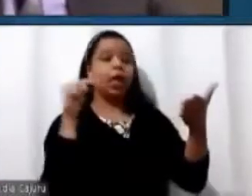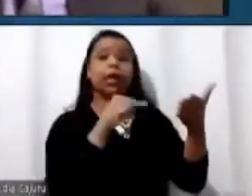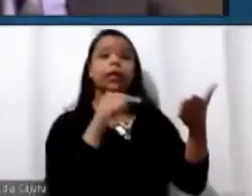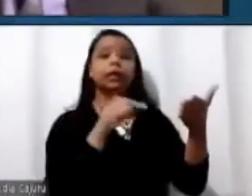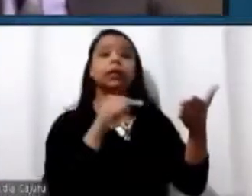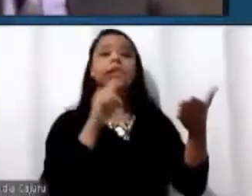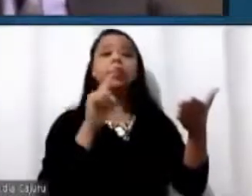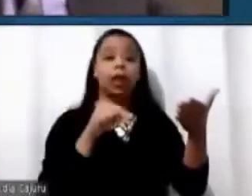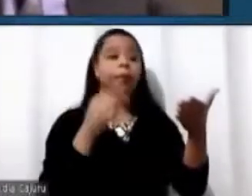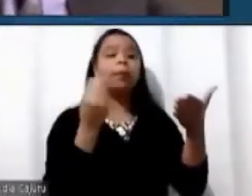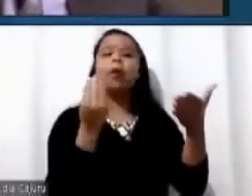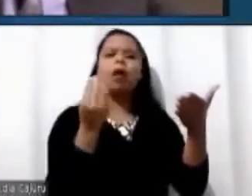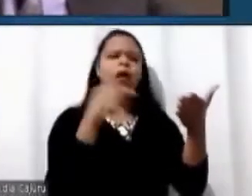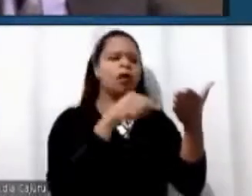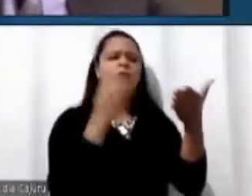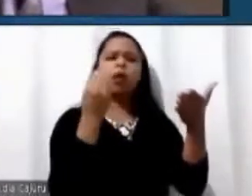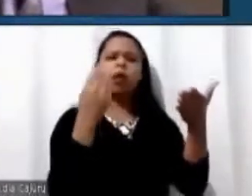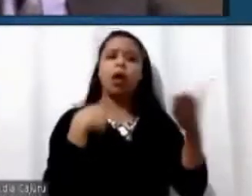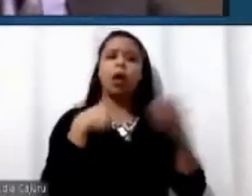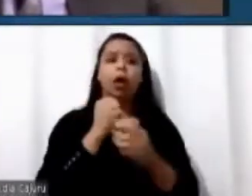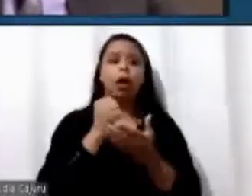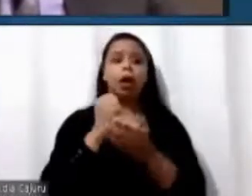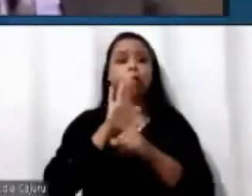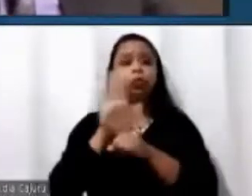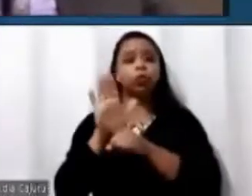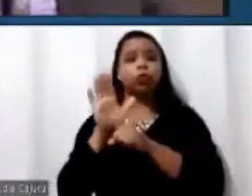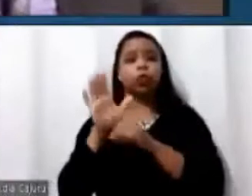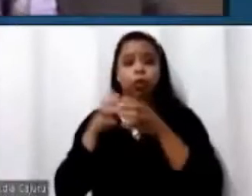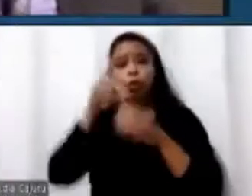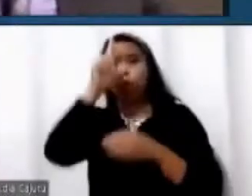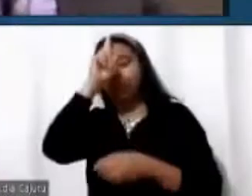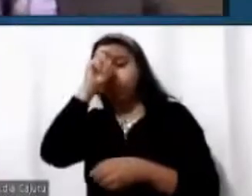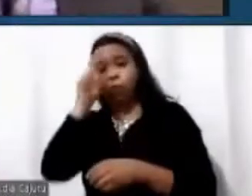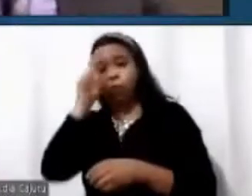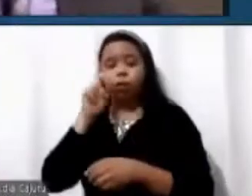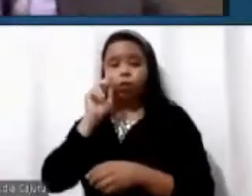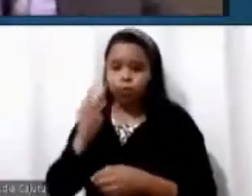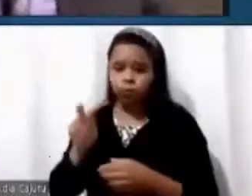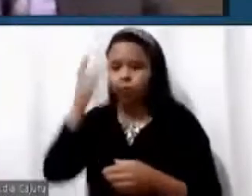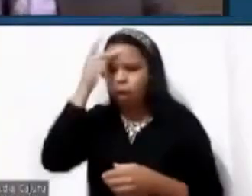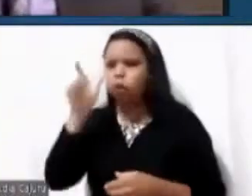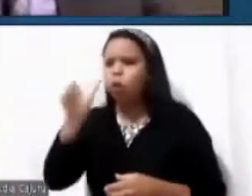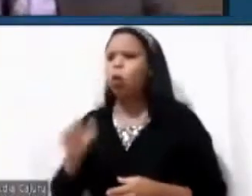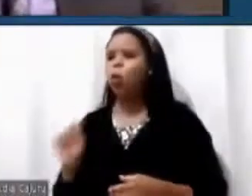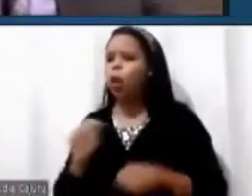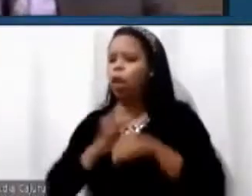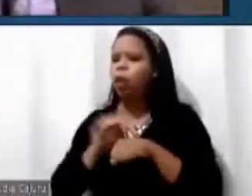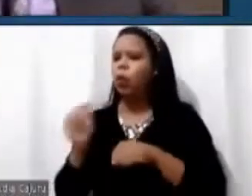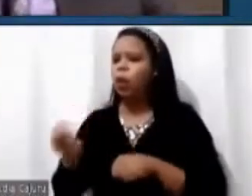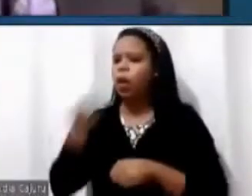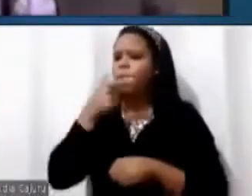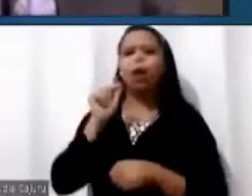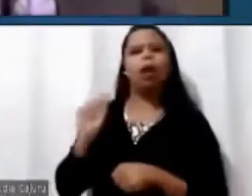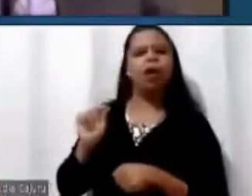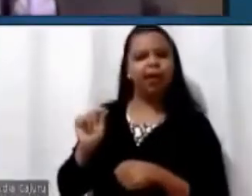tratamento médico e, logo, obviamente, no interesse do paciente. Lembrando da definição do próprio